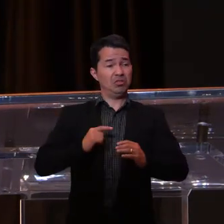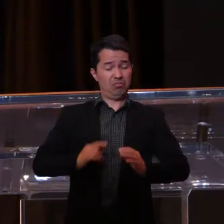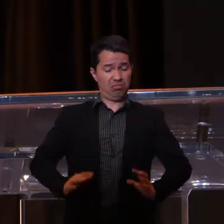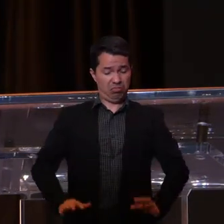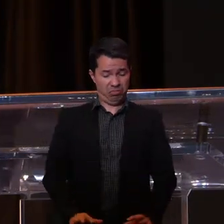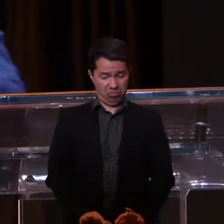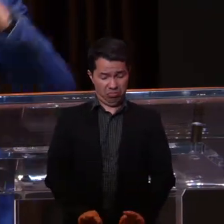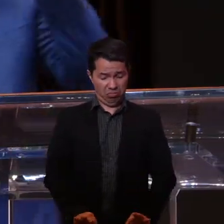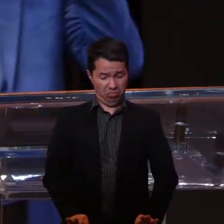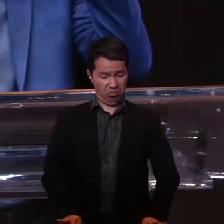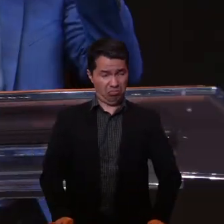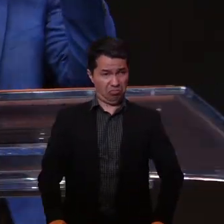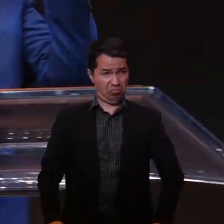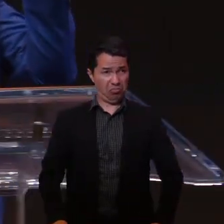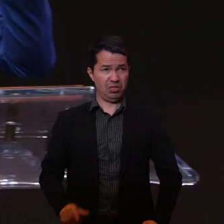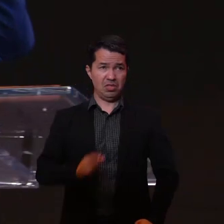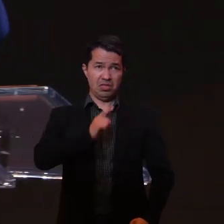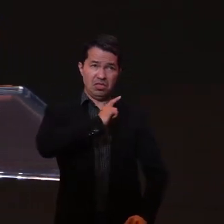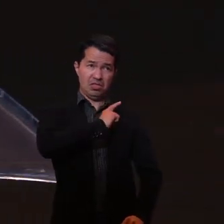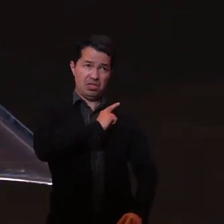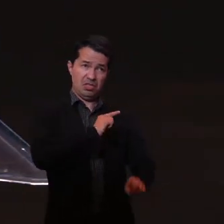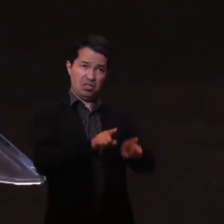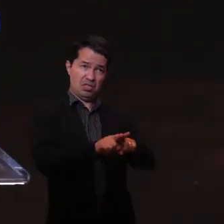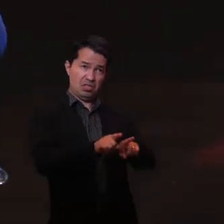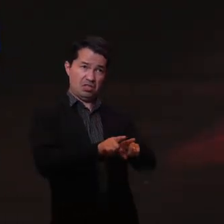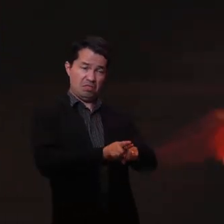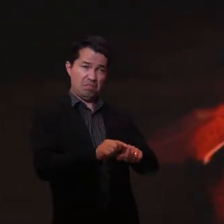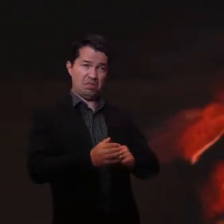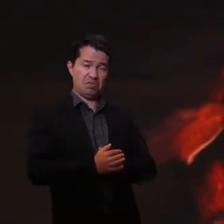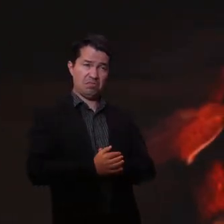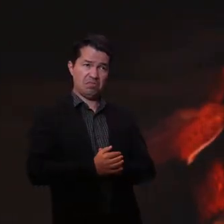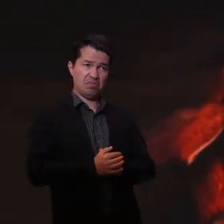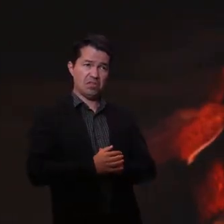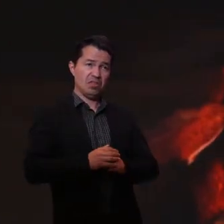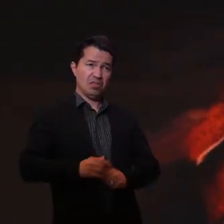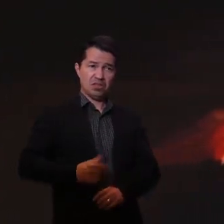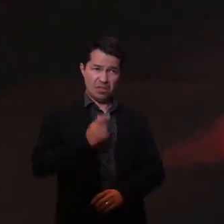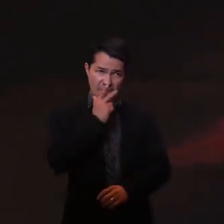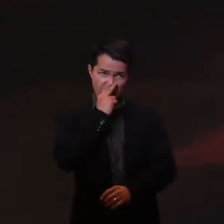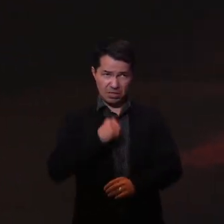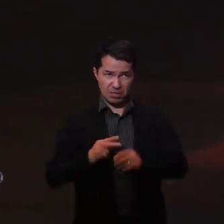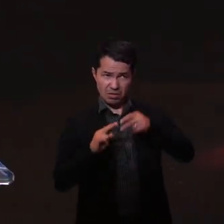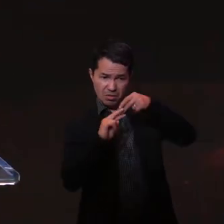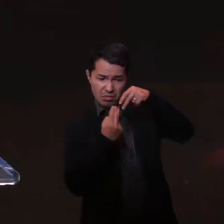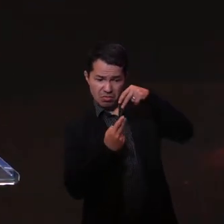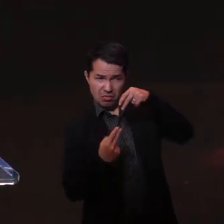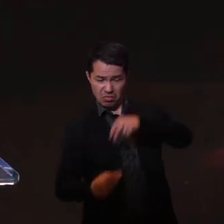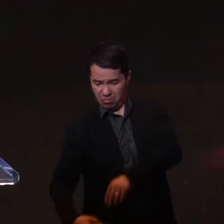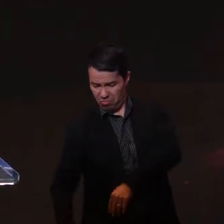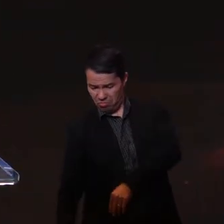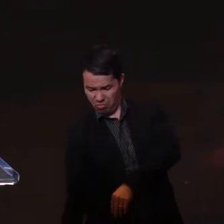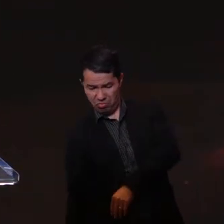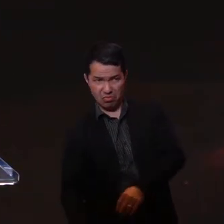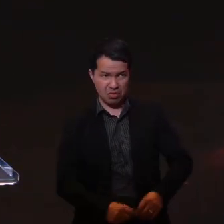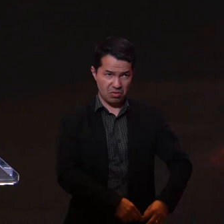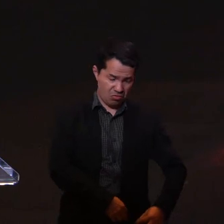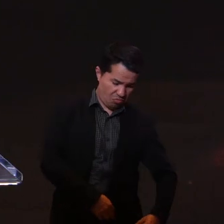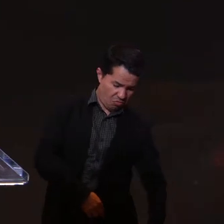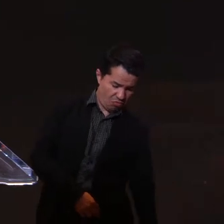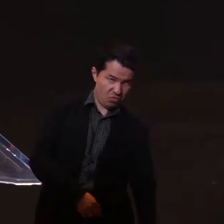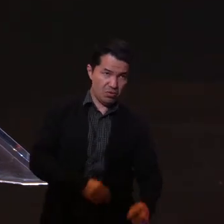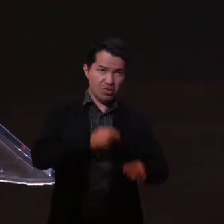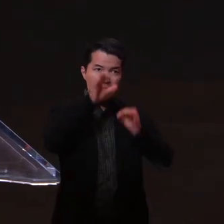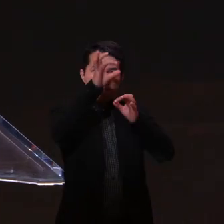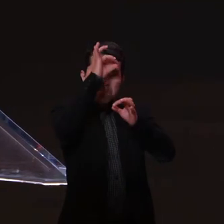borlas. Ele usava um negócio amarrado assim na cabeça com um versículo,